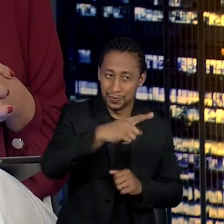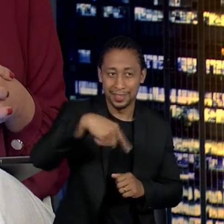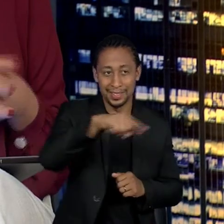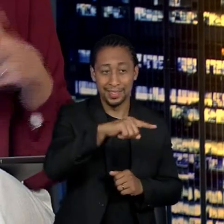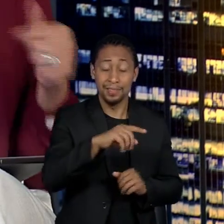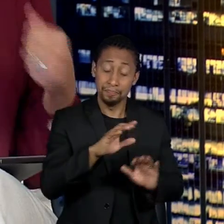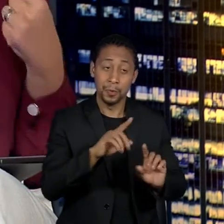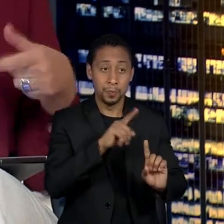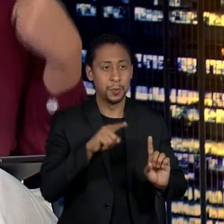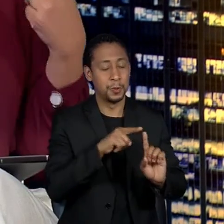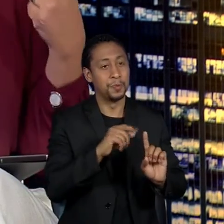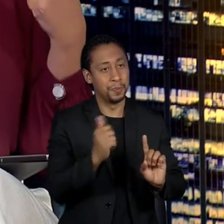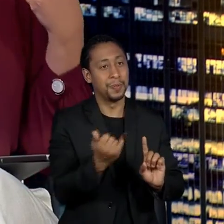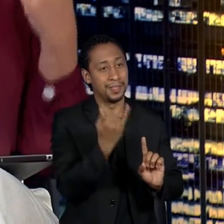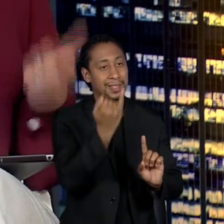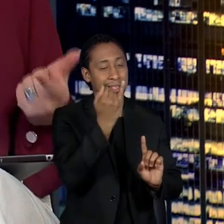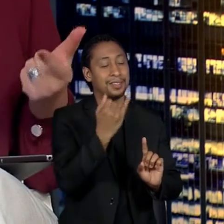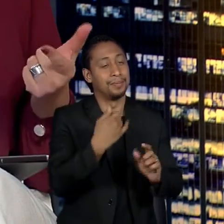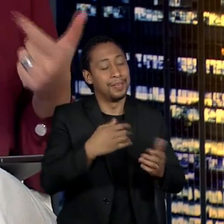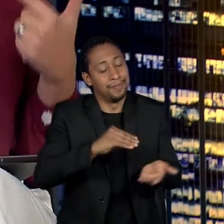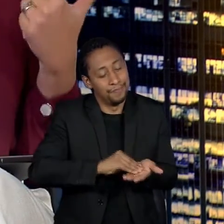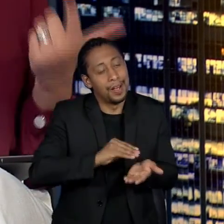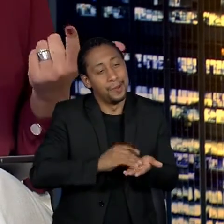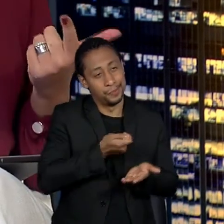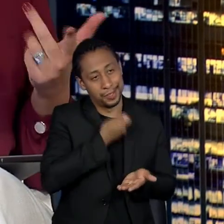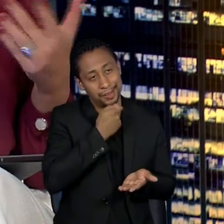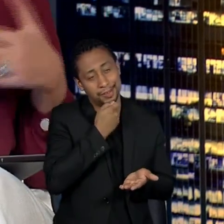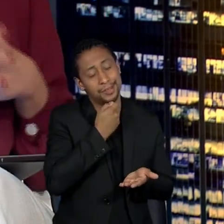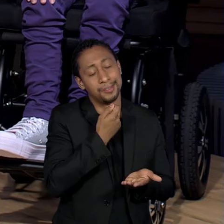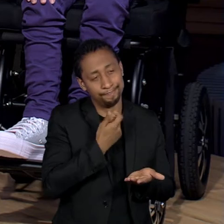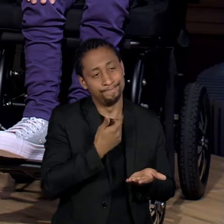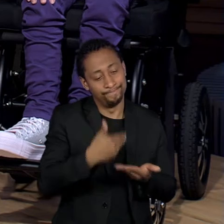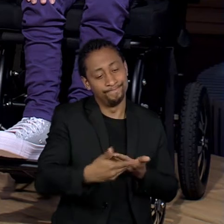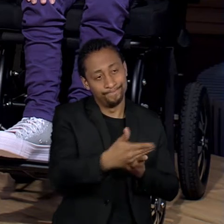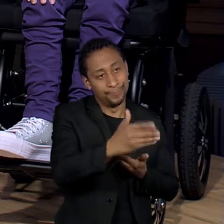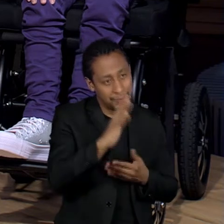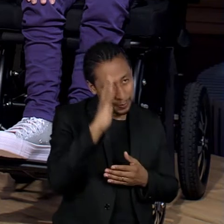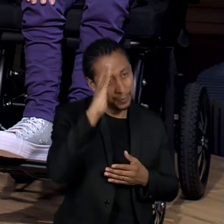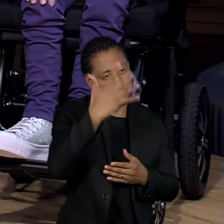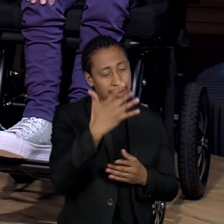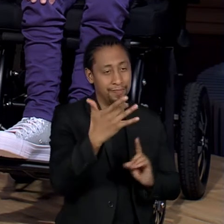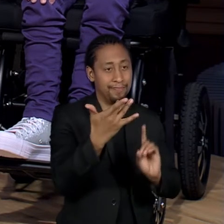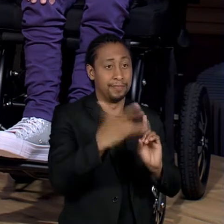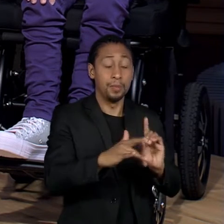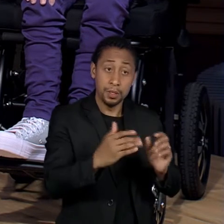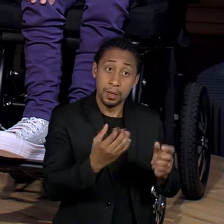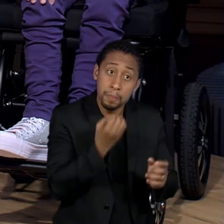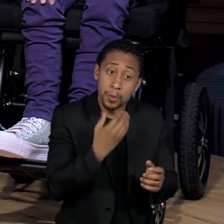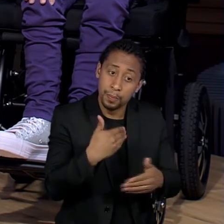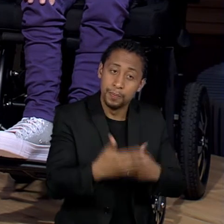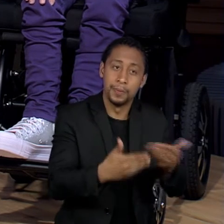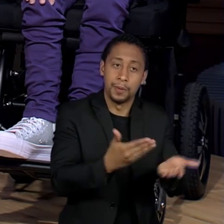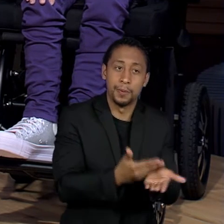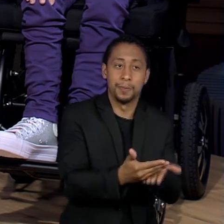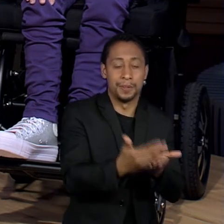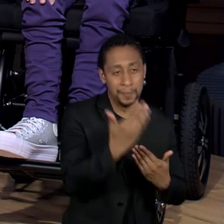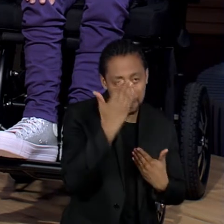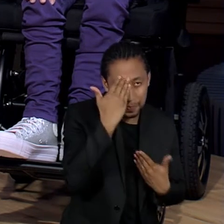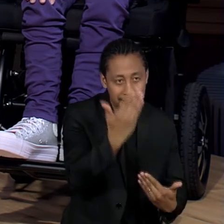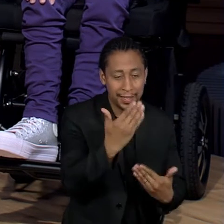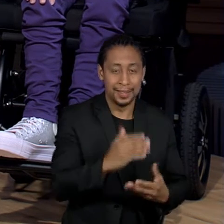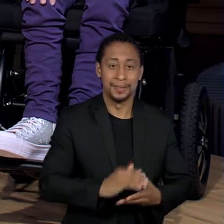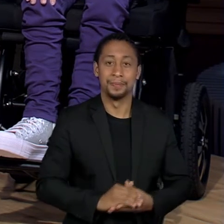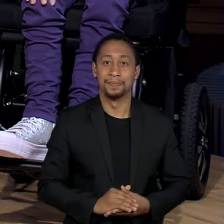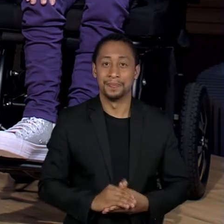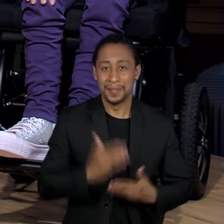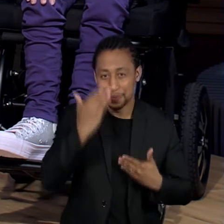né? Precisamos muito ainda falar sobre esse assunto, que eu acho que é uma forma também de começarmos a avançar, né? Obrigada.